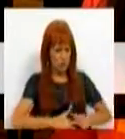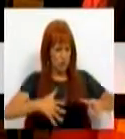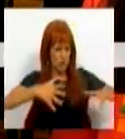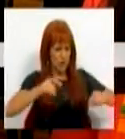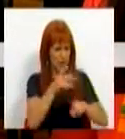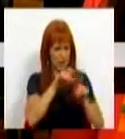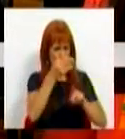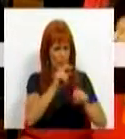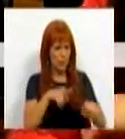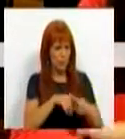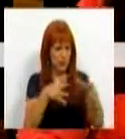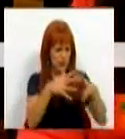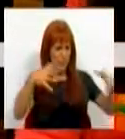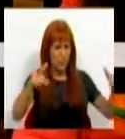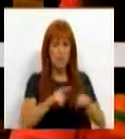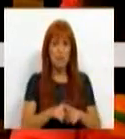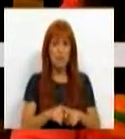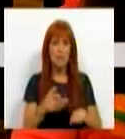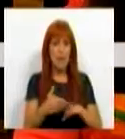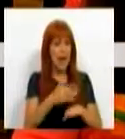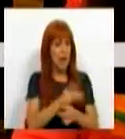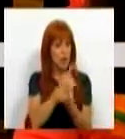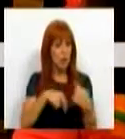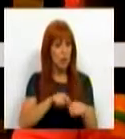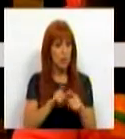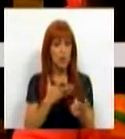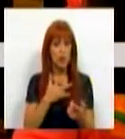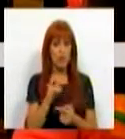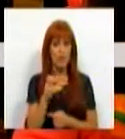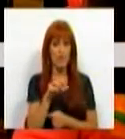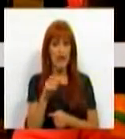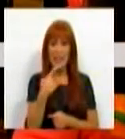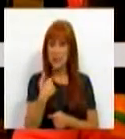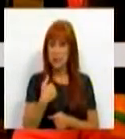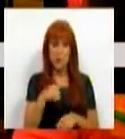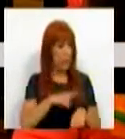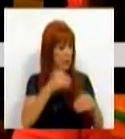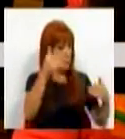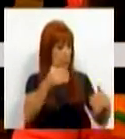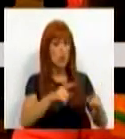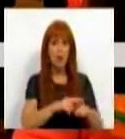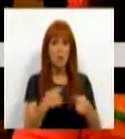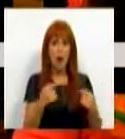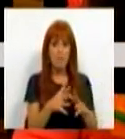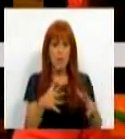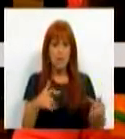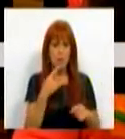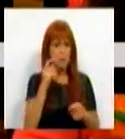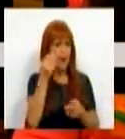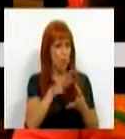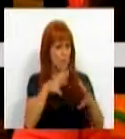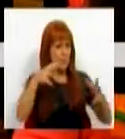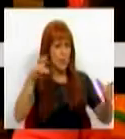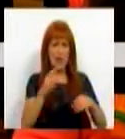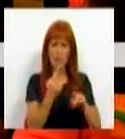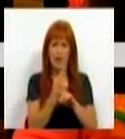com políticas expansionistas. Numa anterior audição, o Dr. António Varela disse-nos que nesse período existia um aumento de tamanho do banco,